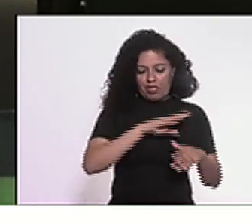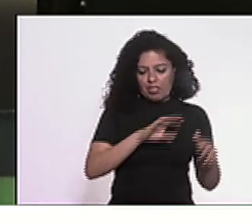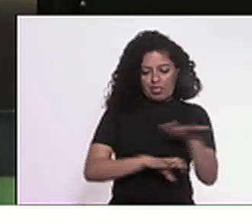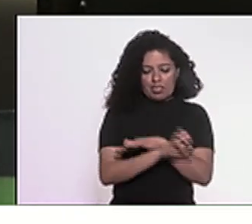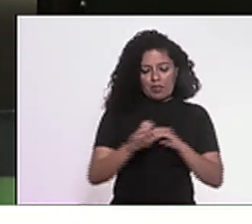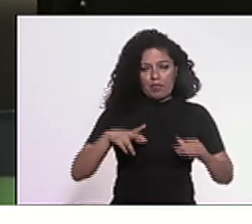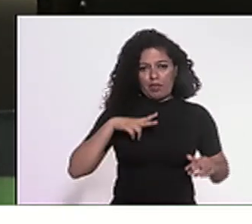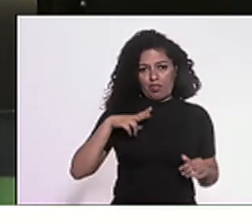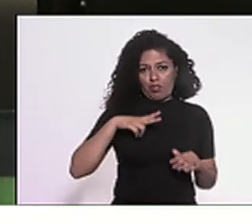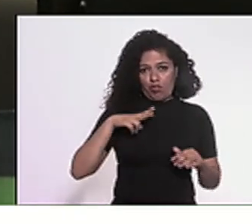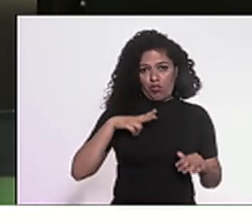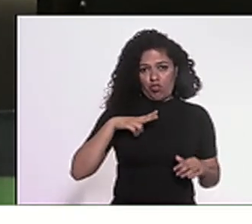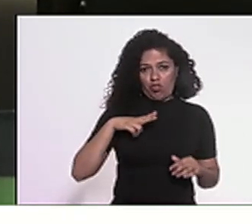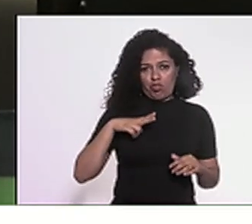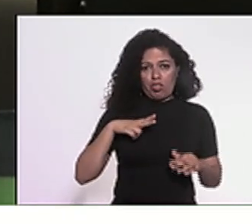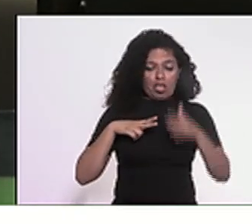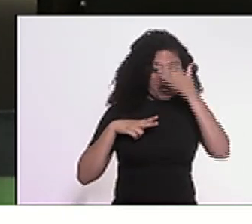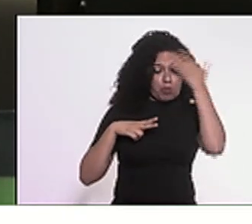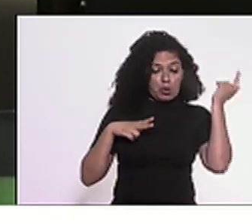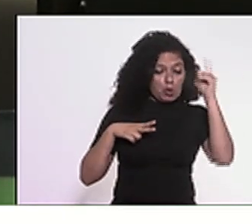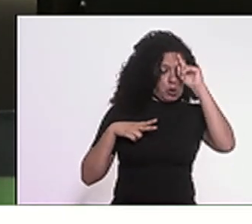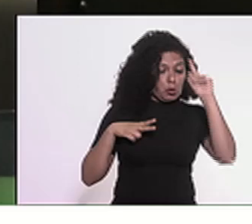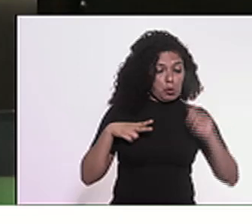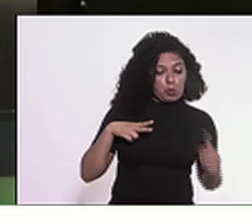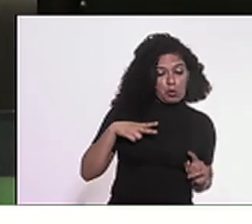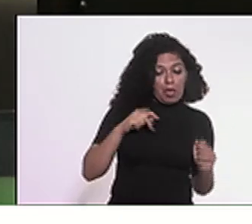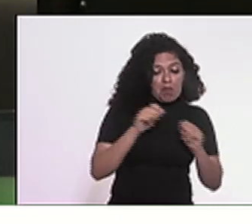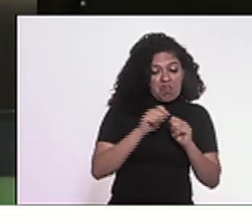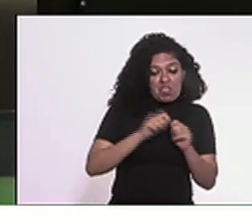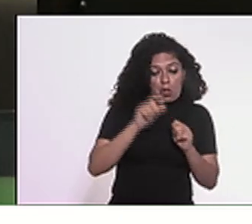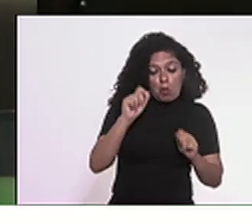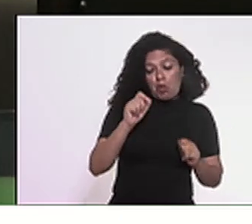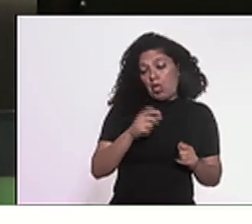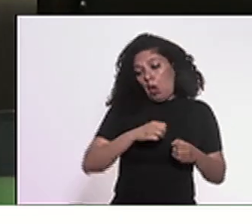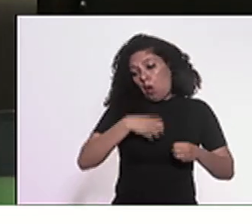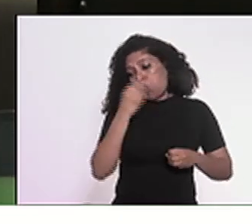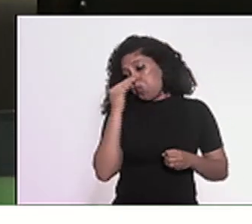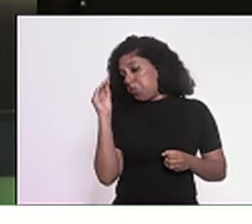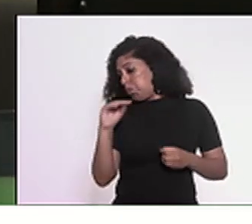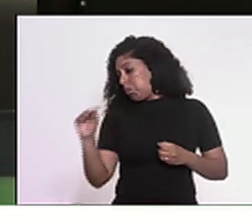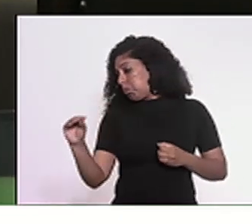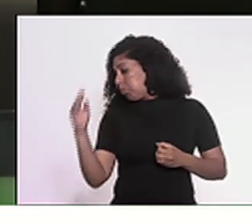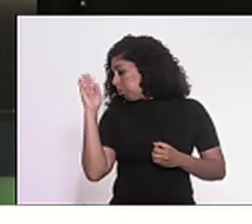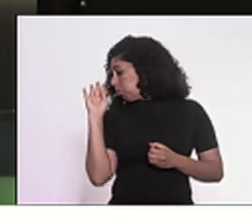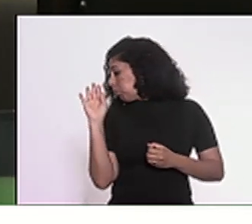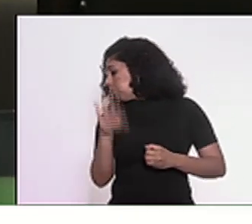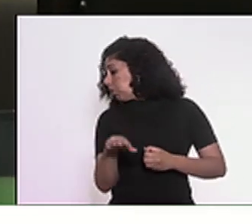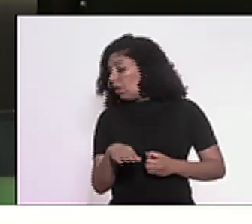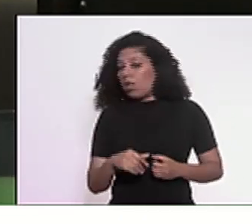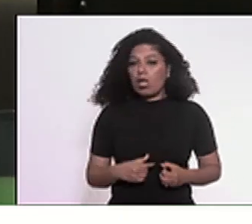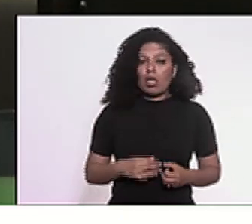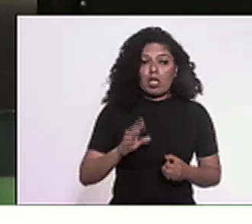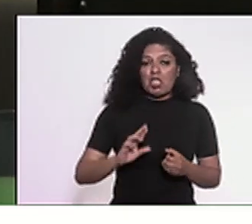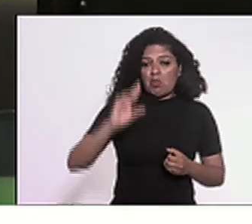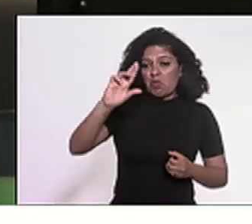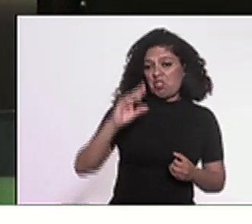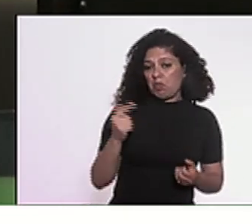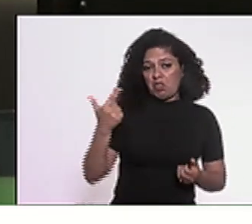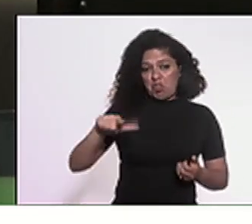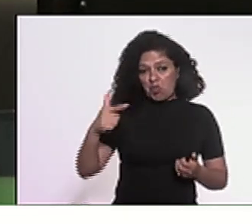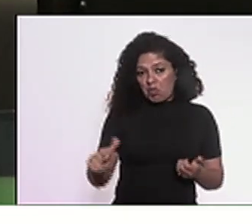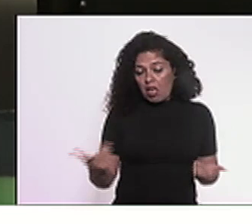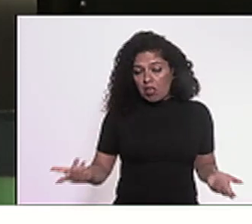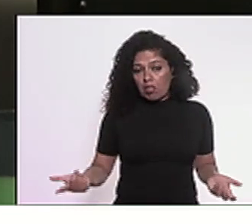os empregadores, eles não sabem o que fazer, ou então eles passam por cima e aquilo fica sem responsabilidade dos